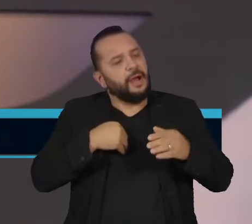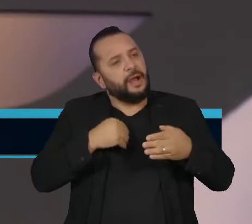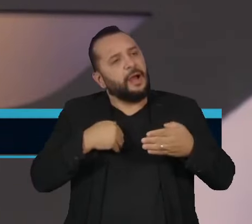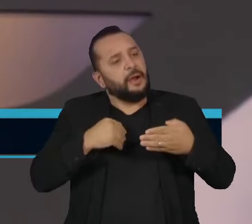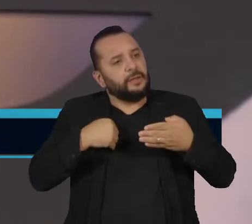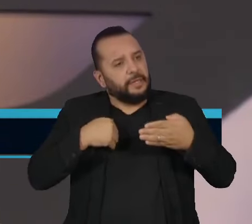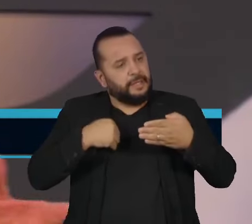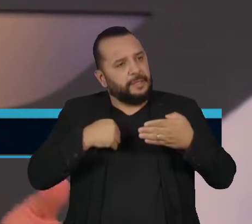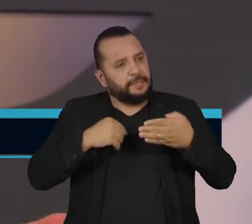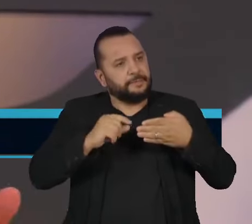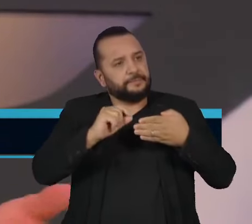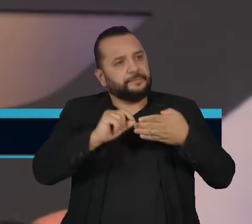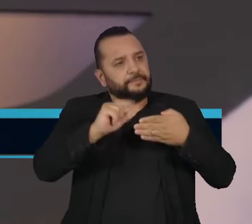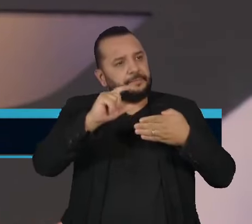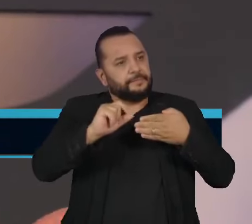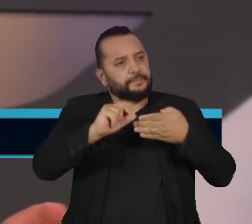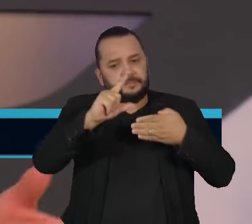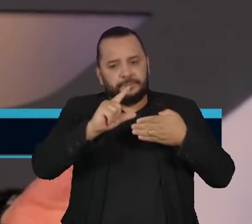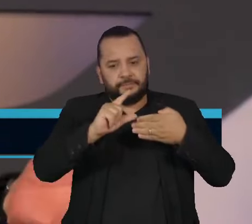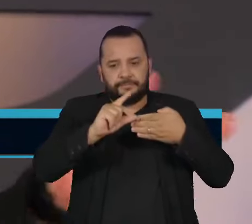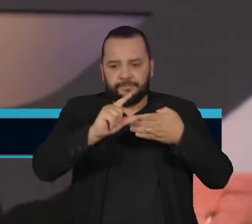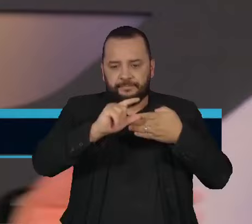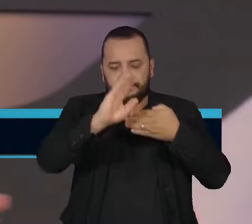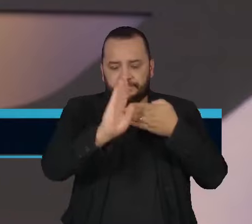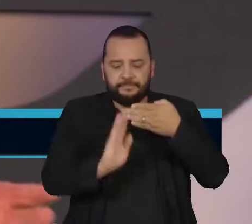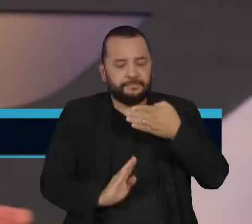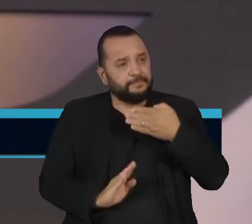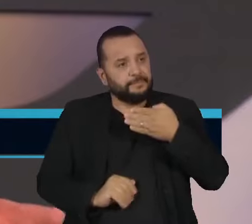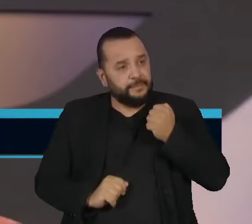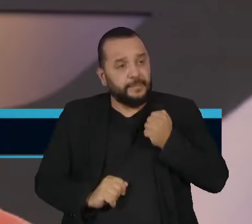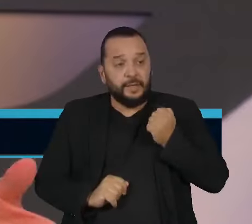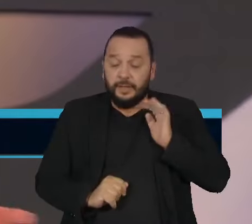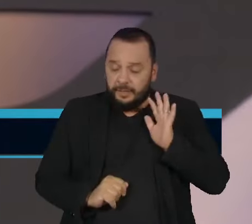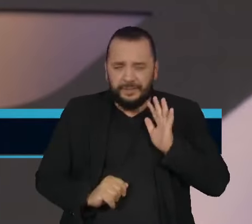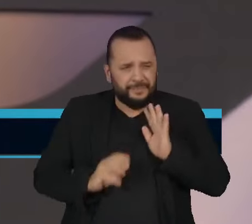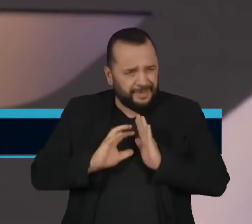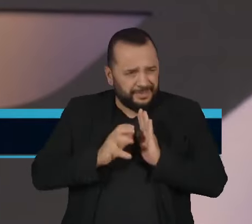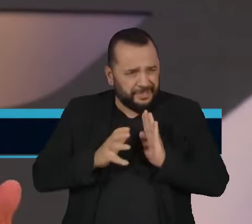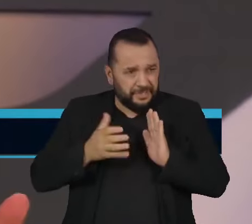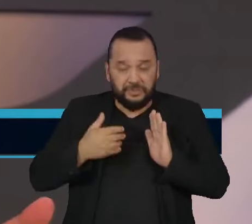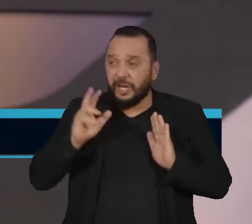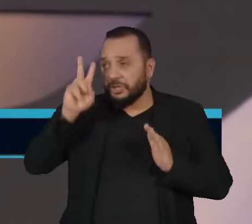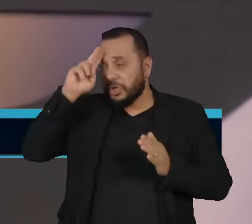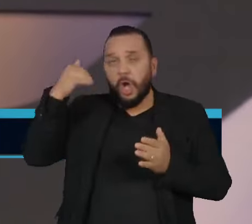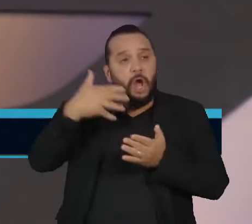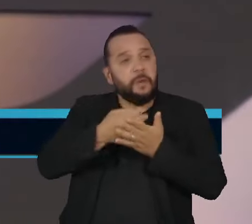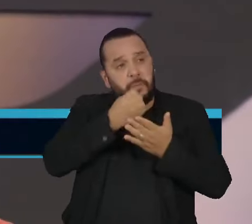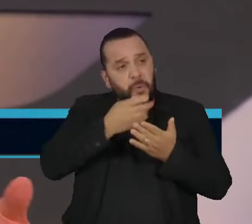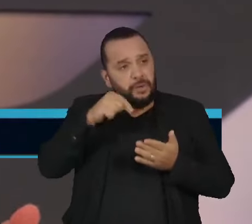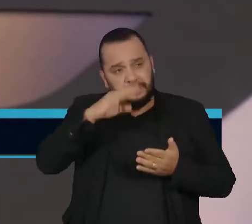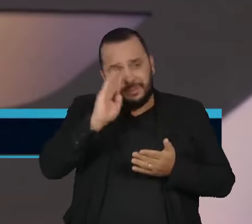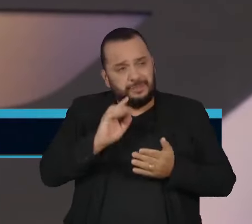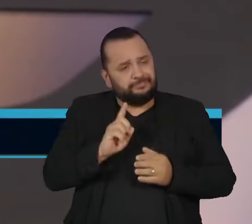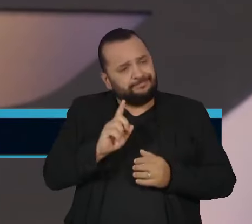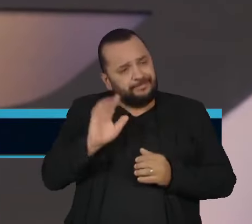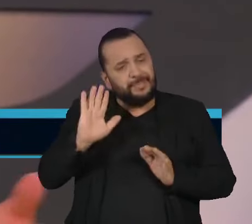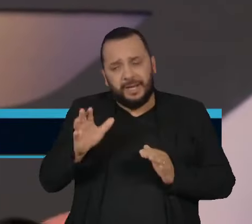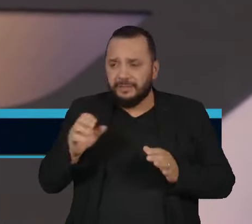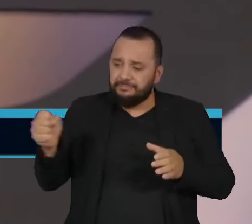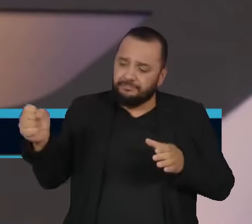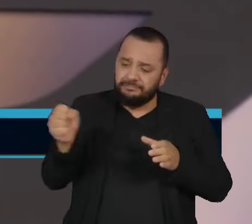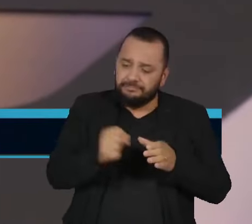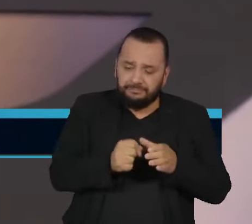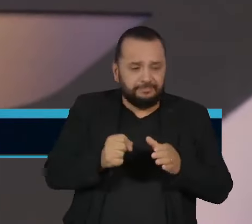no Brasil. Mas deixou ele passar na catraca e você tem a oportunidade de ter um exemplar